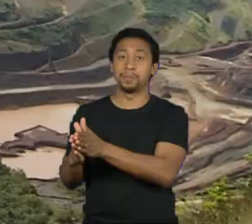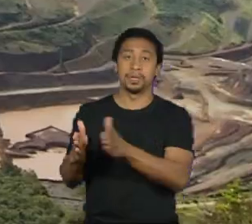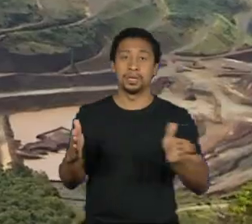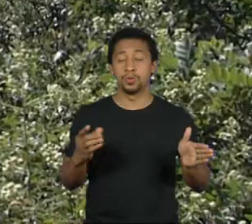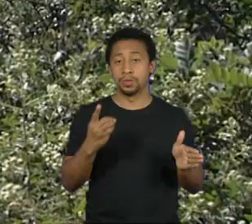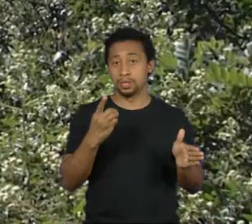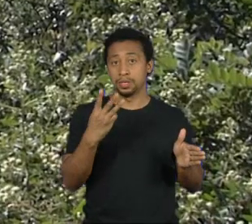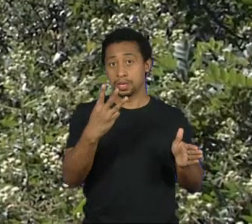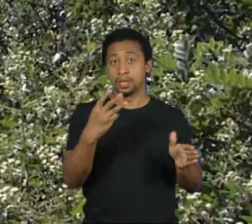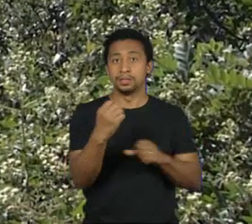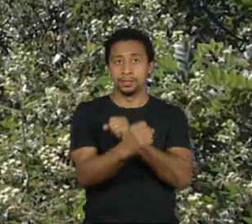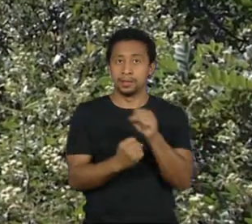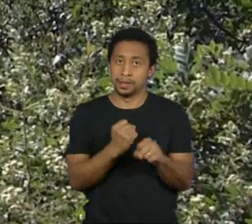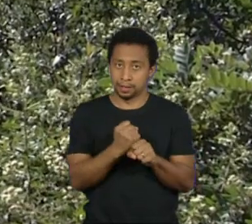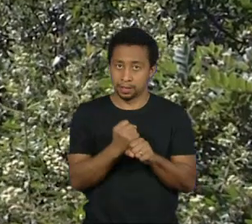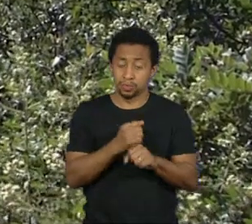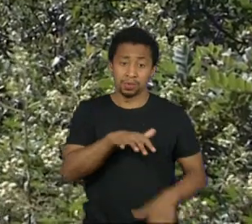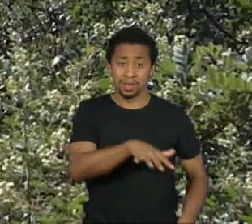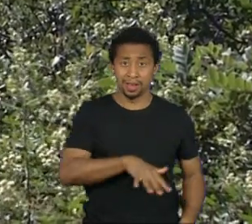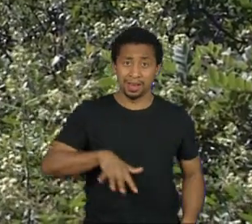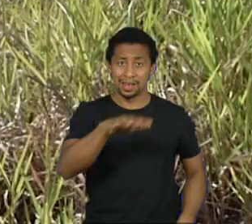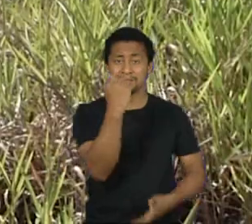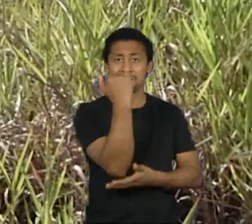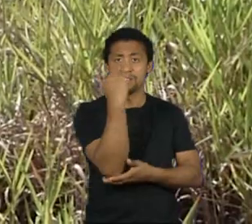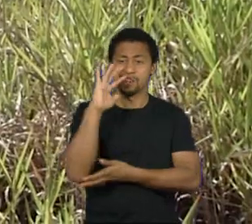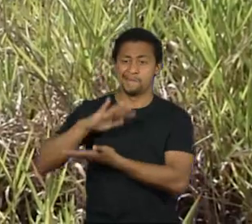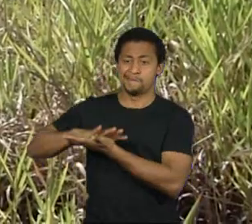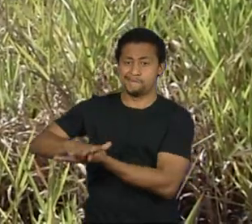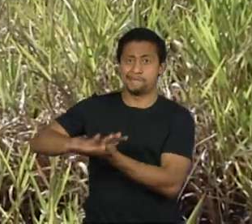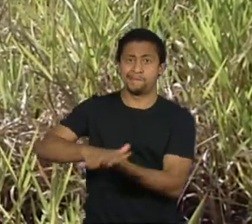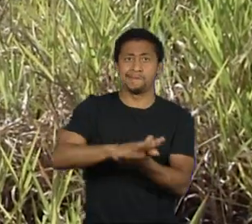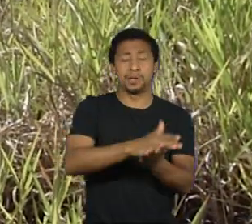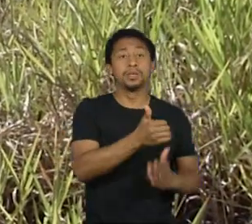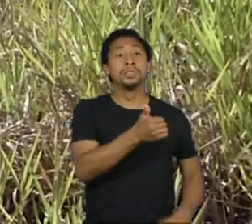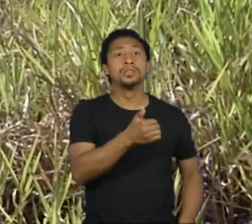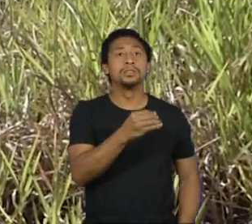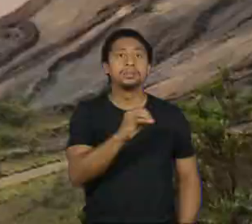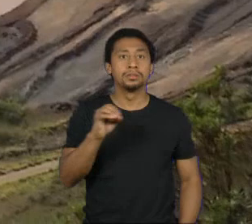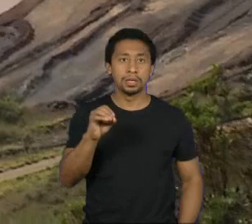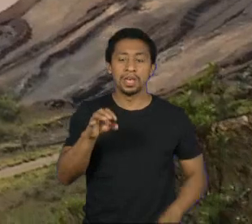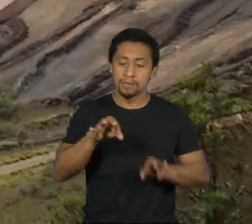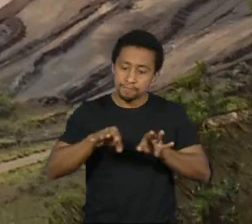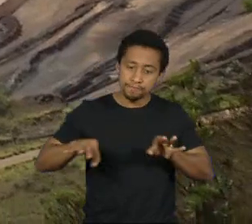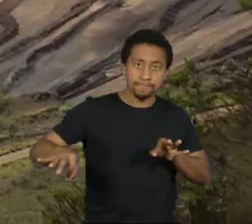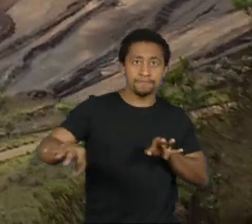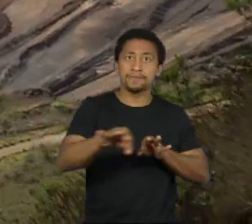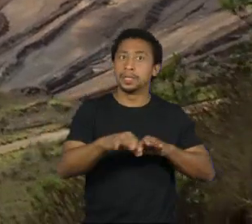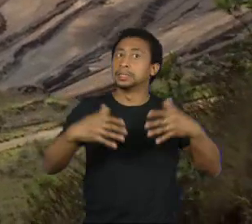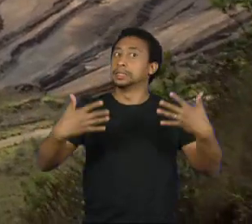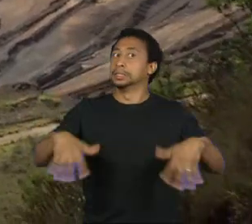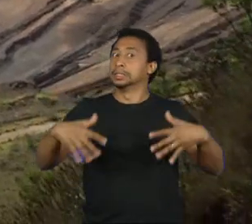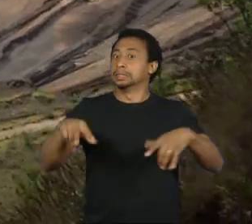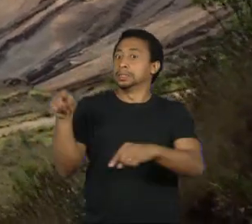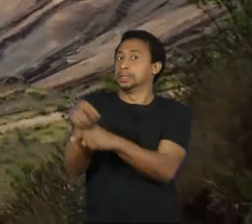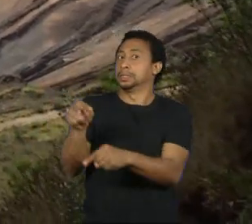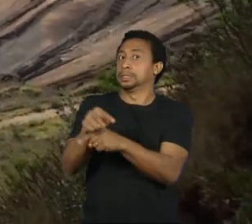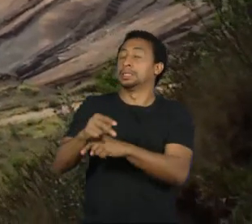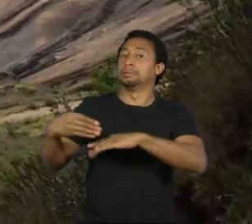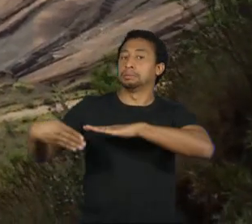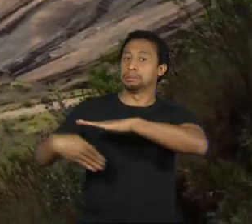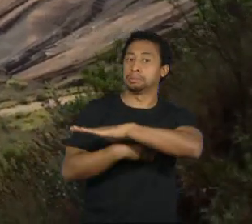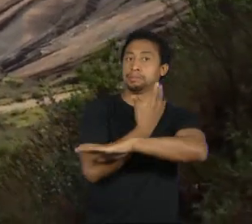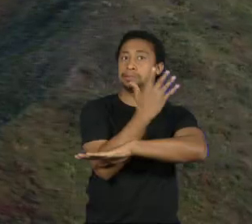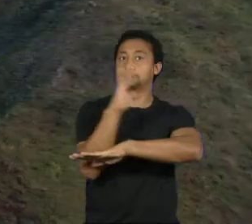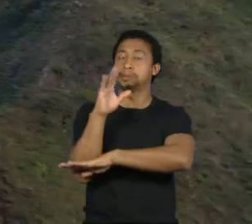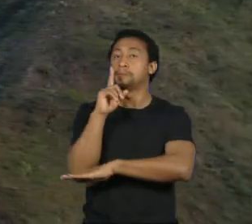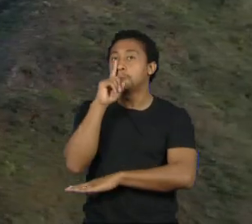que a destruição da área verde de 100 hectares, parte em área de preservação, impacta espécies